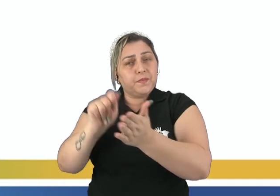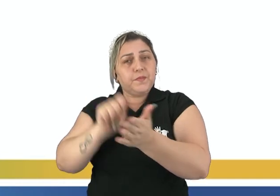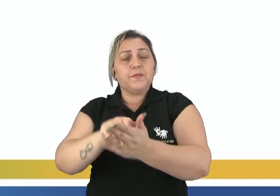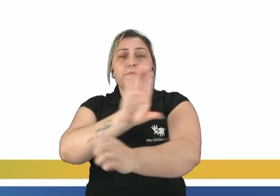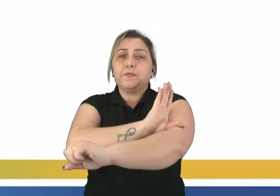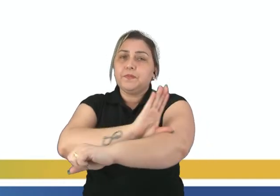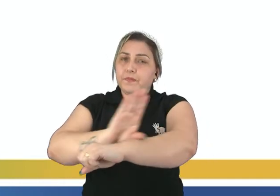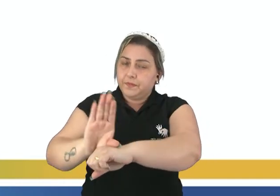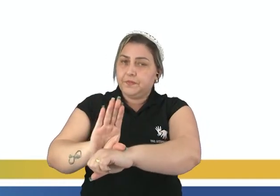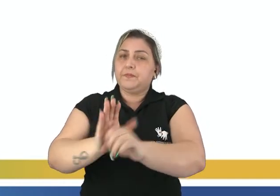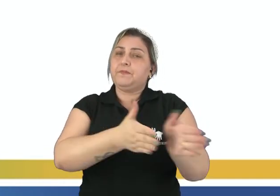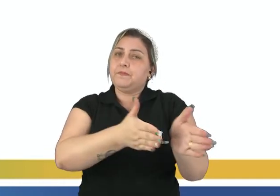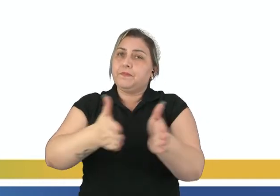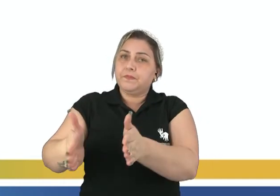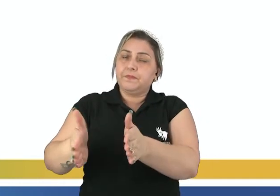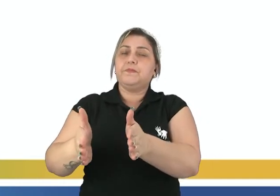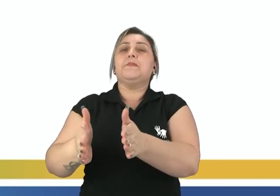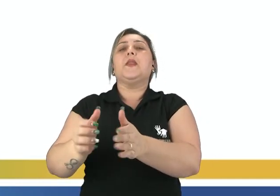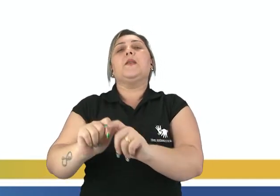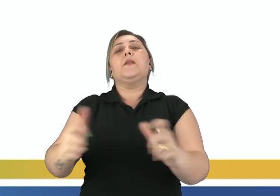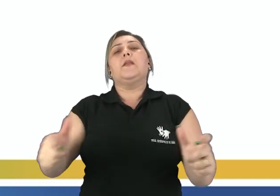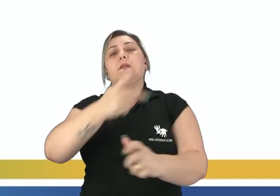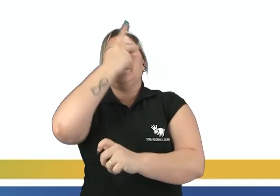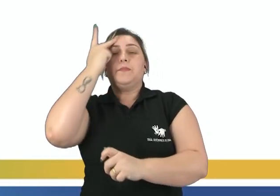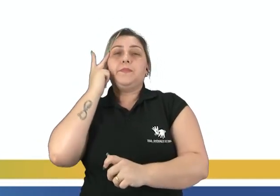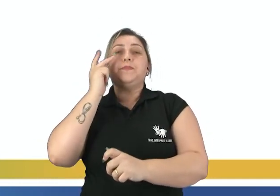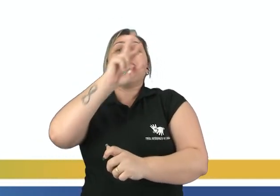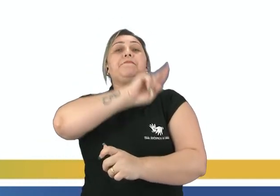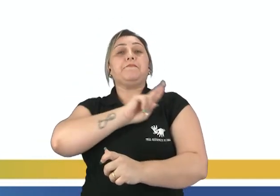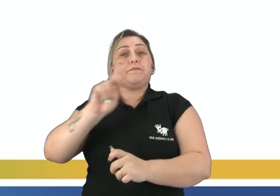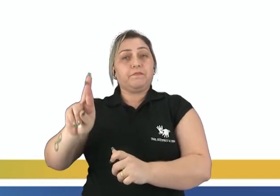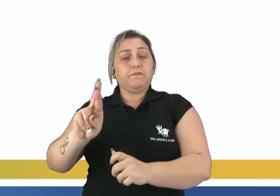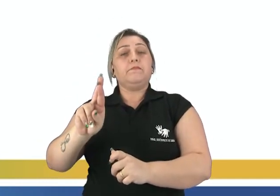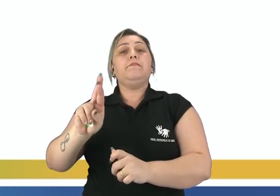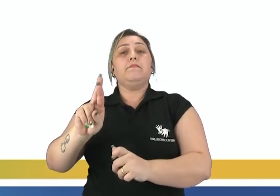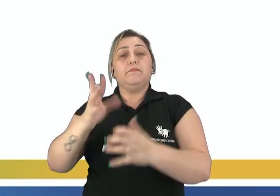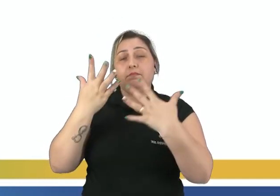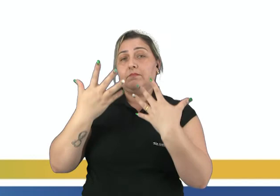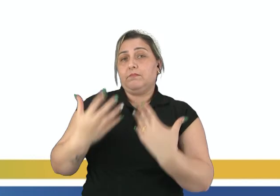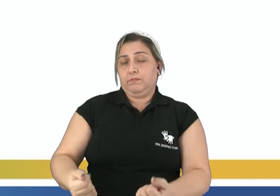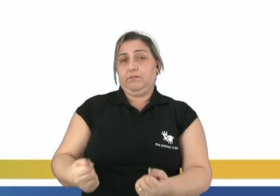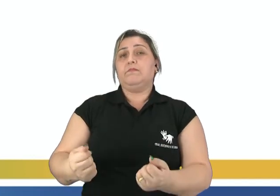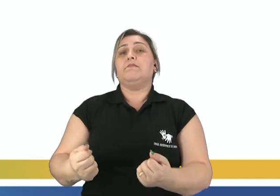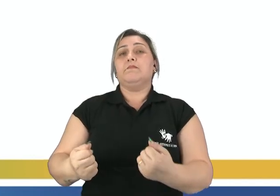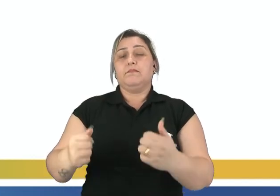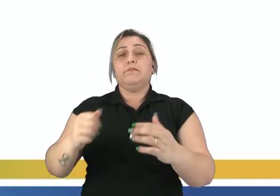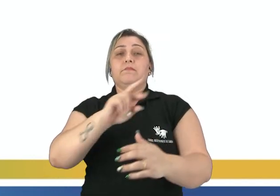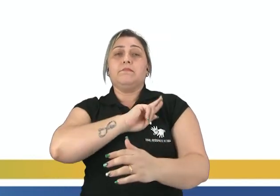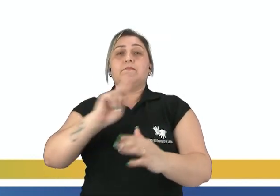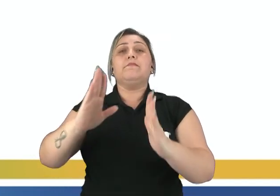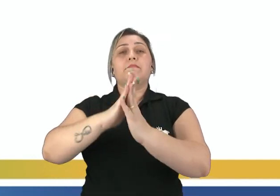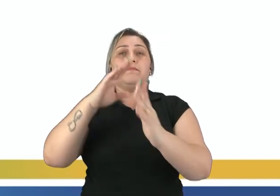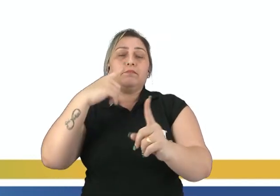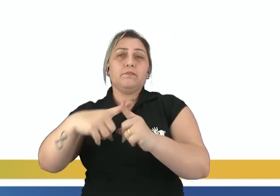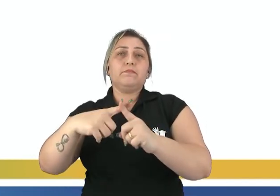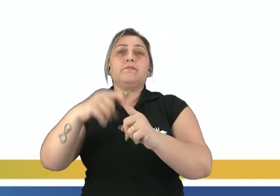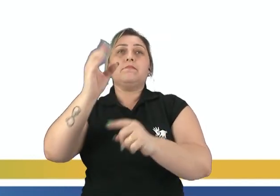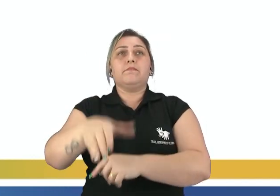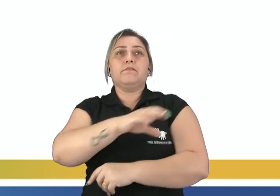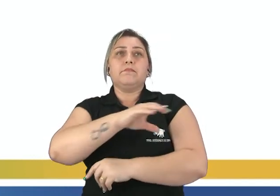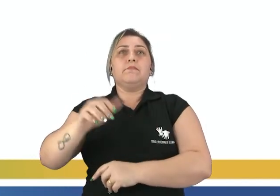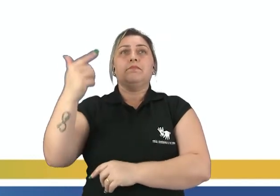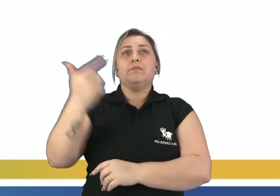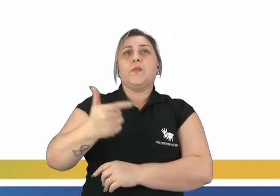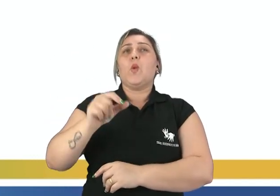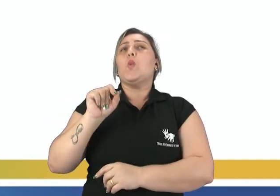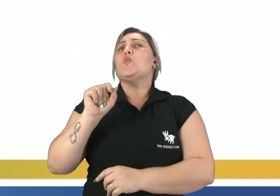aquele período, a maioria das pessoas eram religiosas. Então, é uma visão de religiosos. Segunda questão. O que